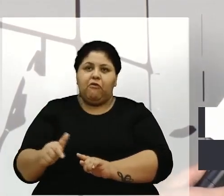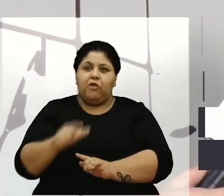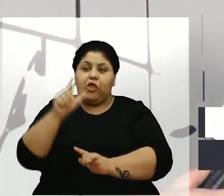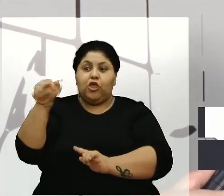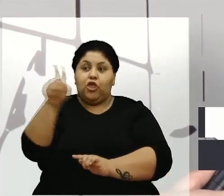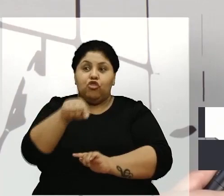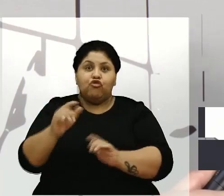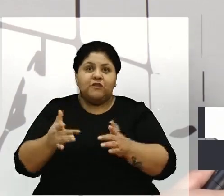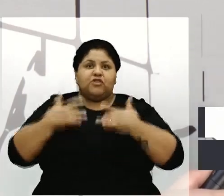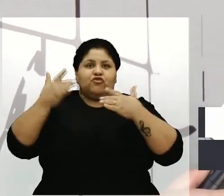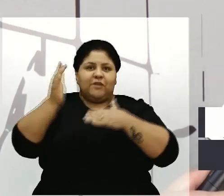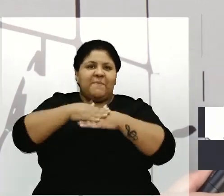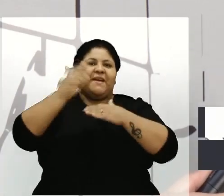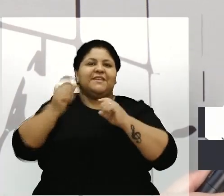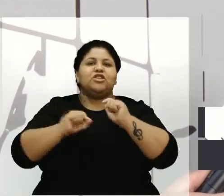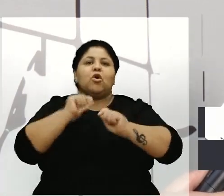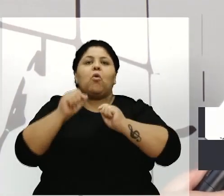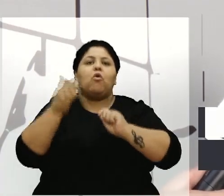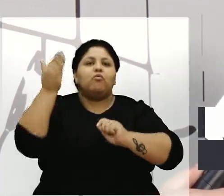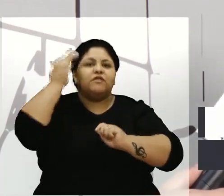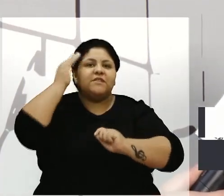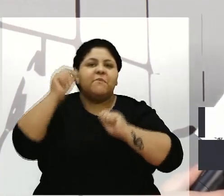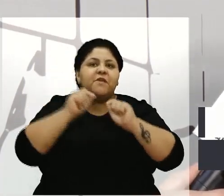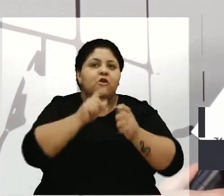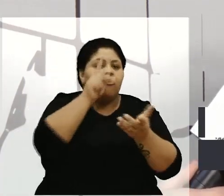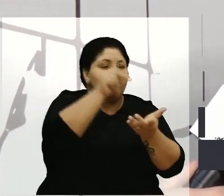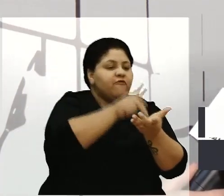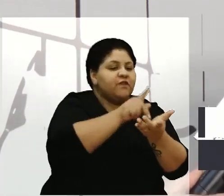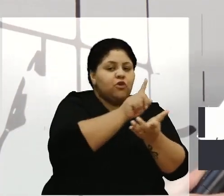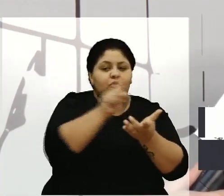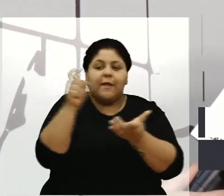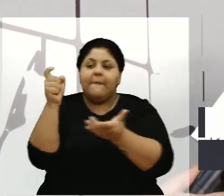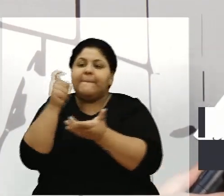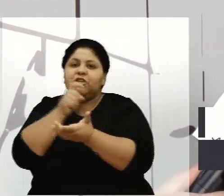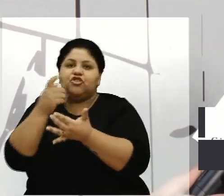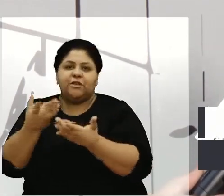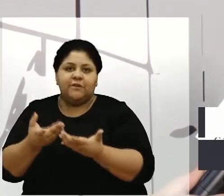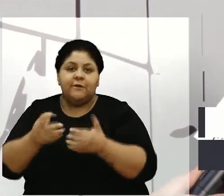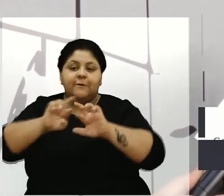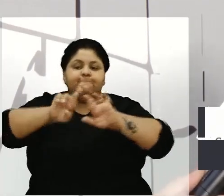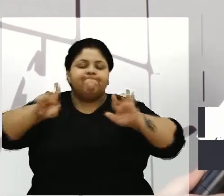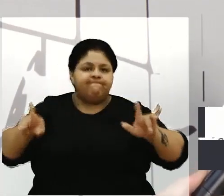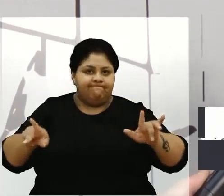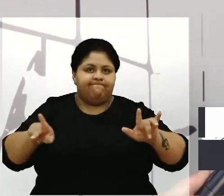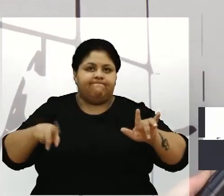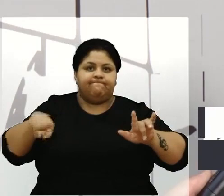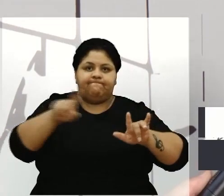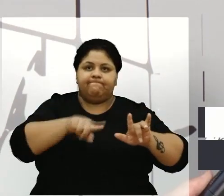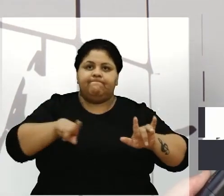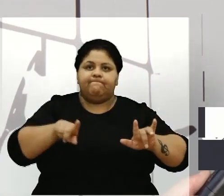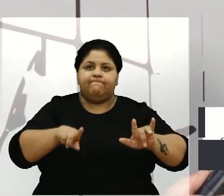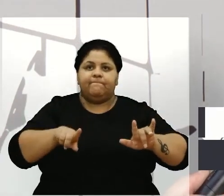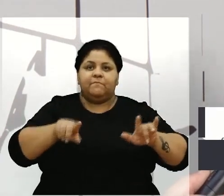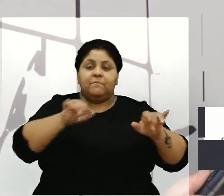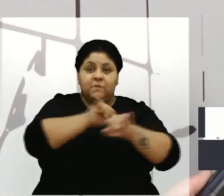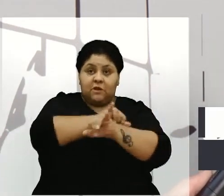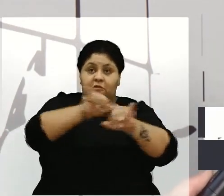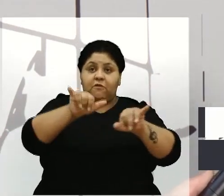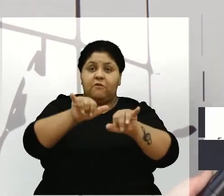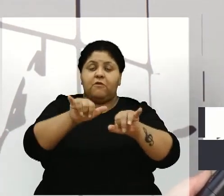assusta ainda mais. Então, como é que a gente sabe o que é verdade e o que é mentira? Então, o que nós quisemos trazer hoje, o que eu trouxe no Grande